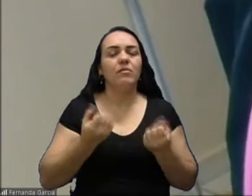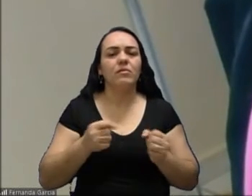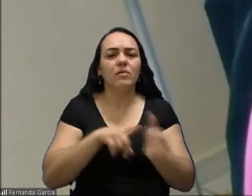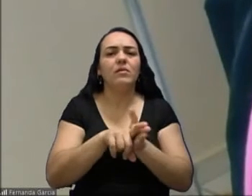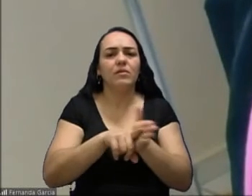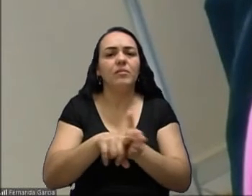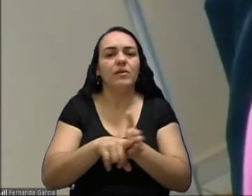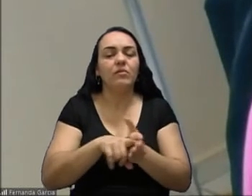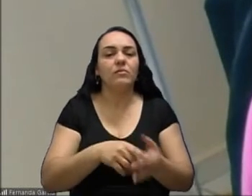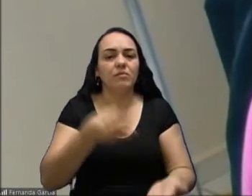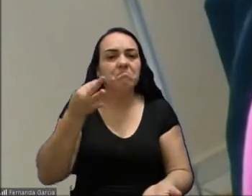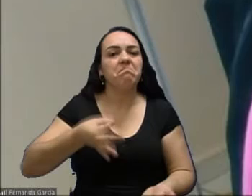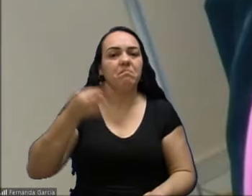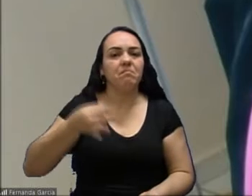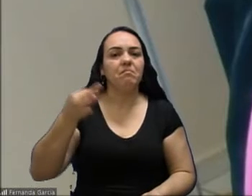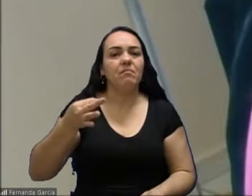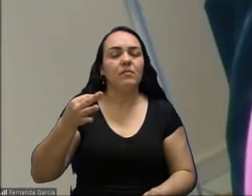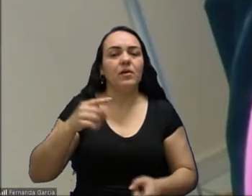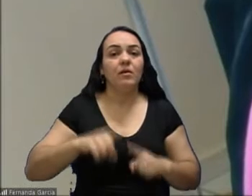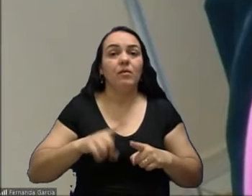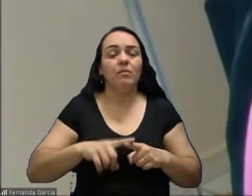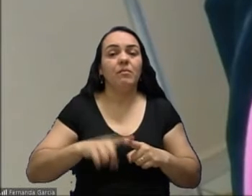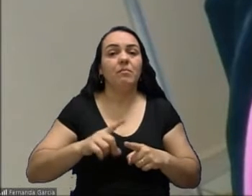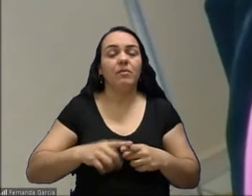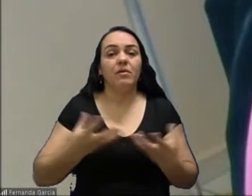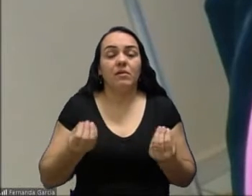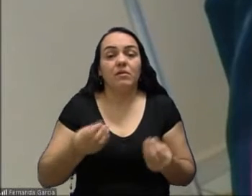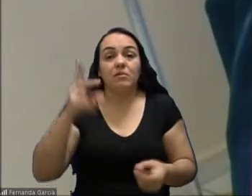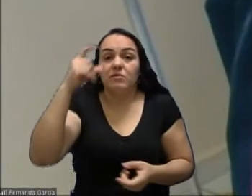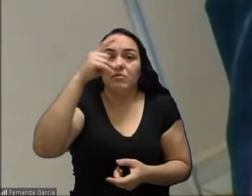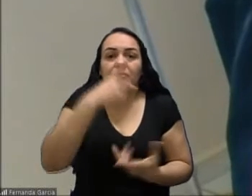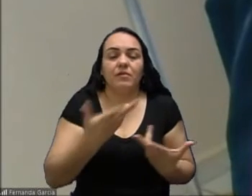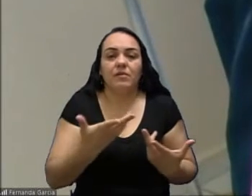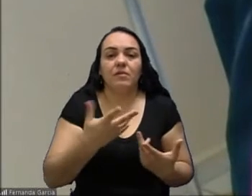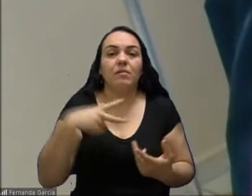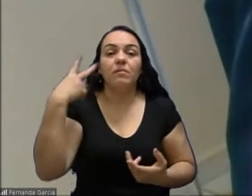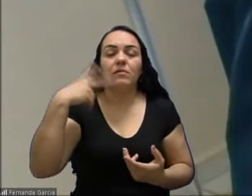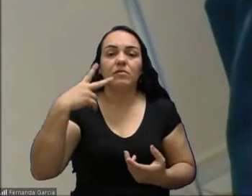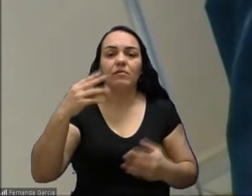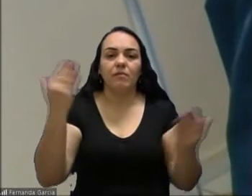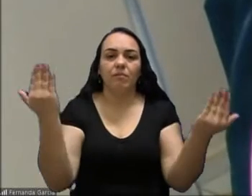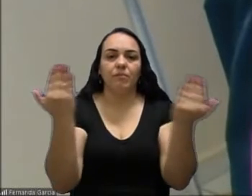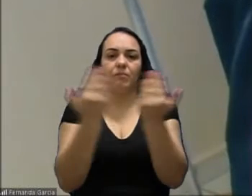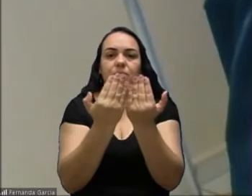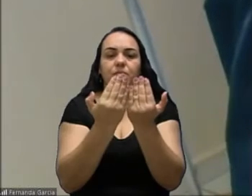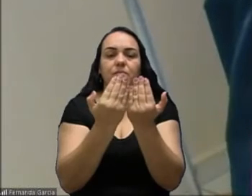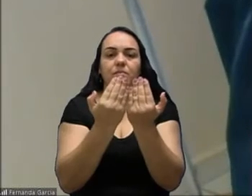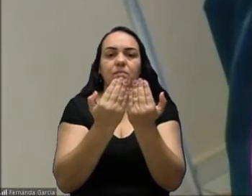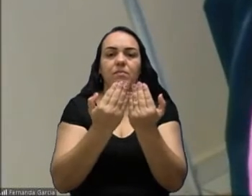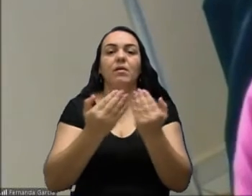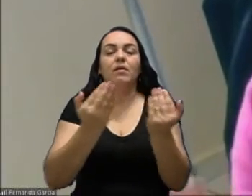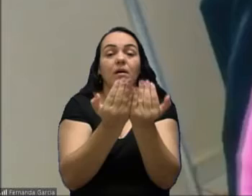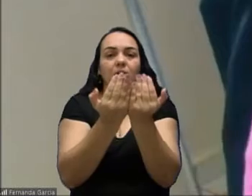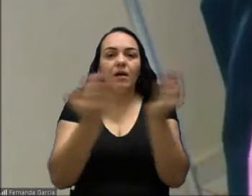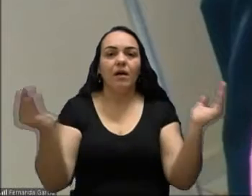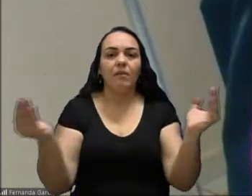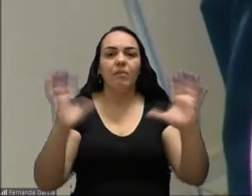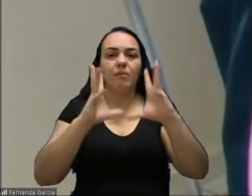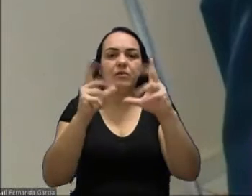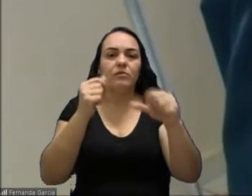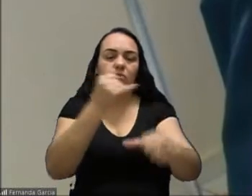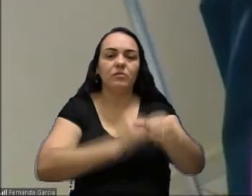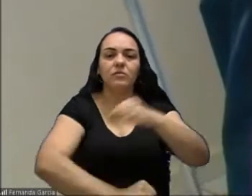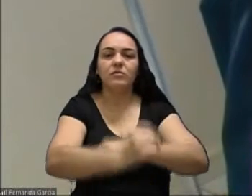vereador Pericles não sei por que tanto questionamento se os vereadores estão aqui com a tela fechada pediu pra abrir abre tudo bem só que os